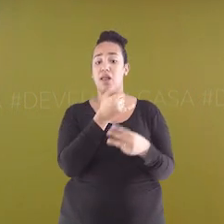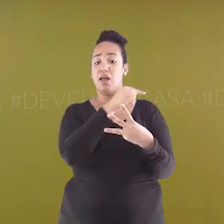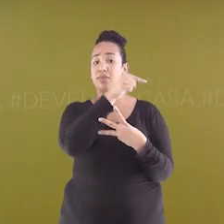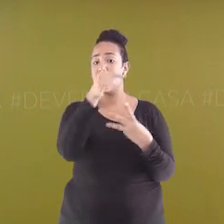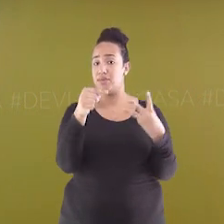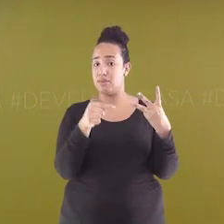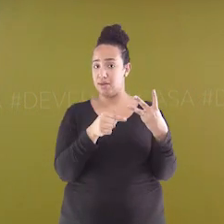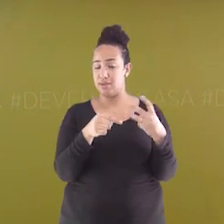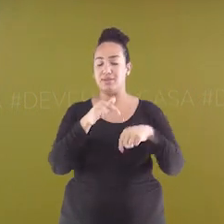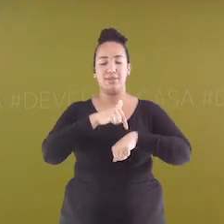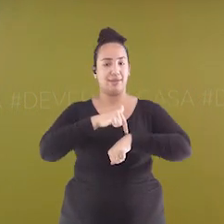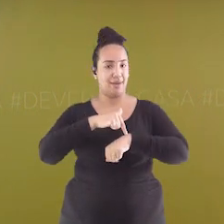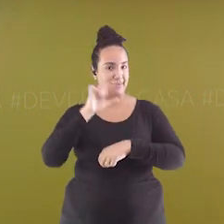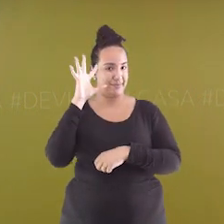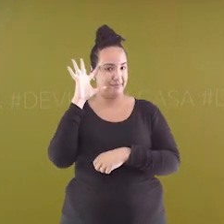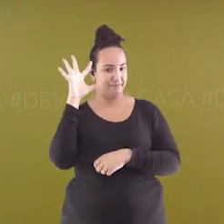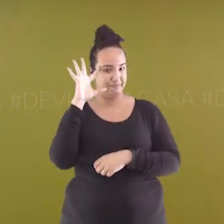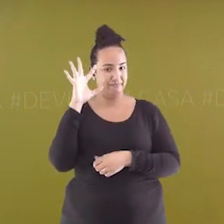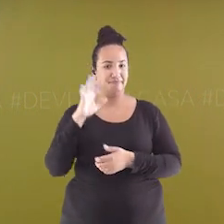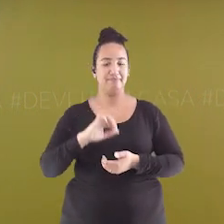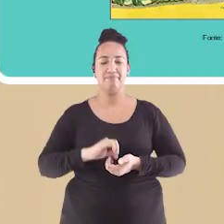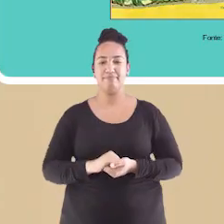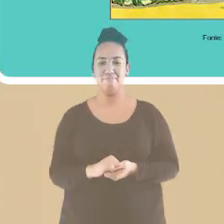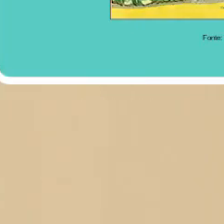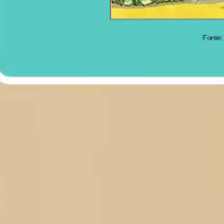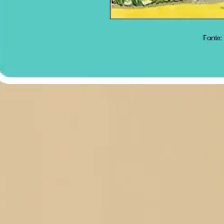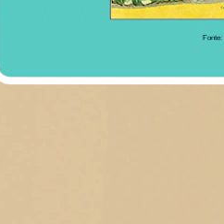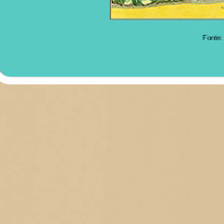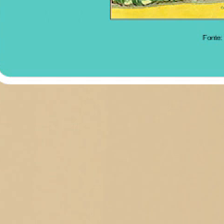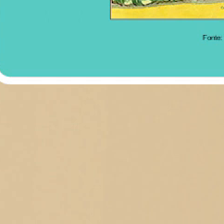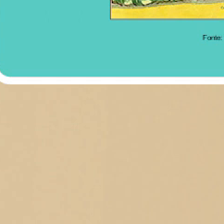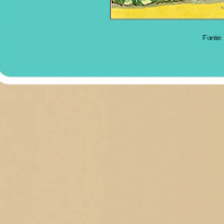delas. Mais um tempinho para vocês pensarem.